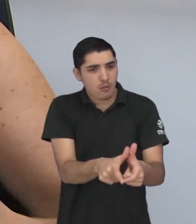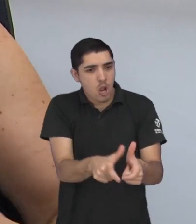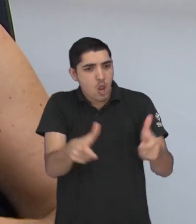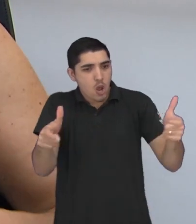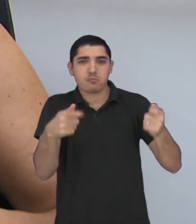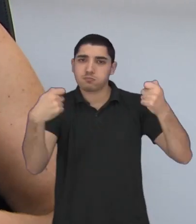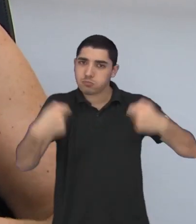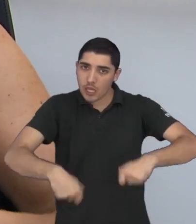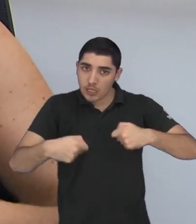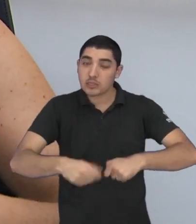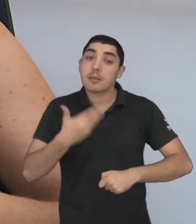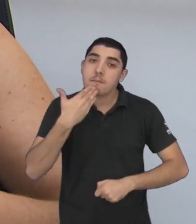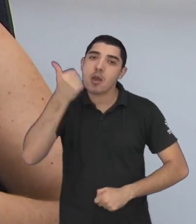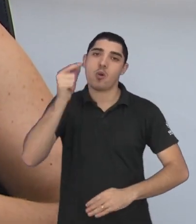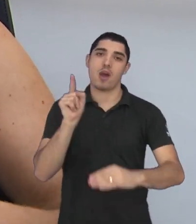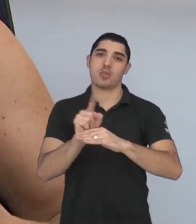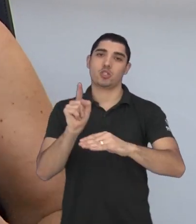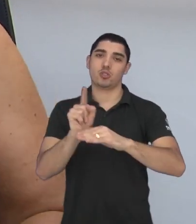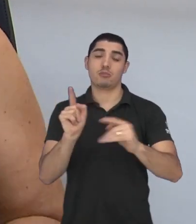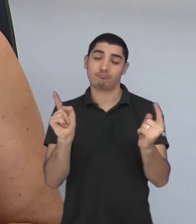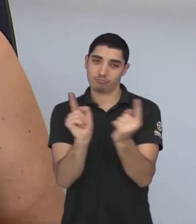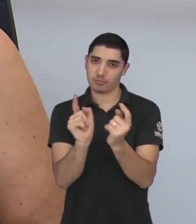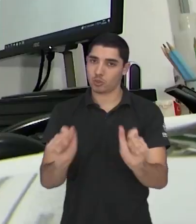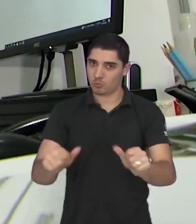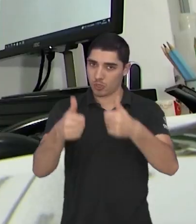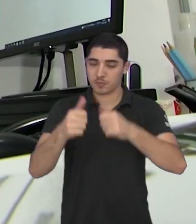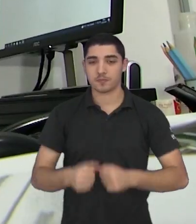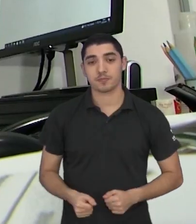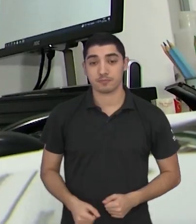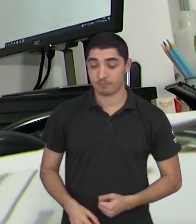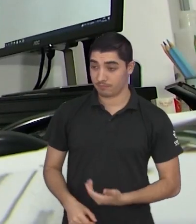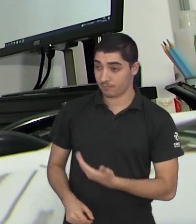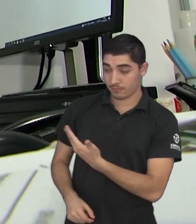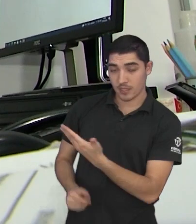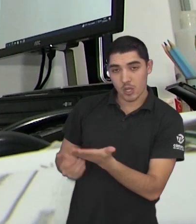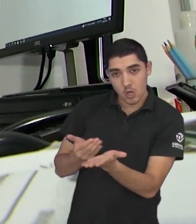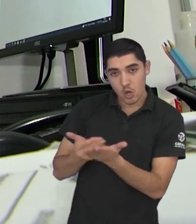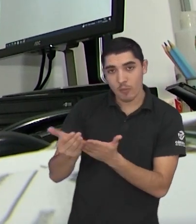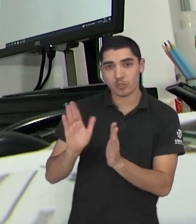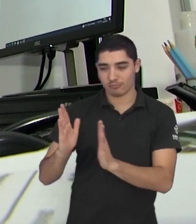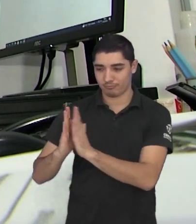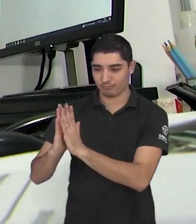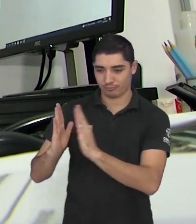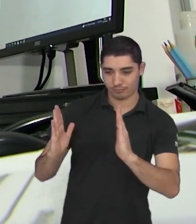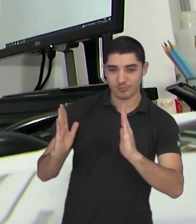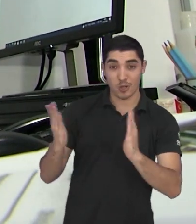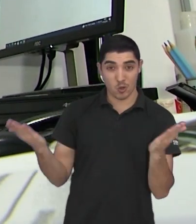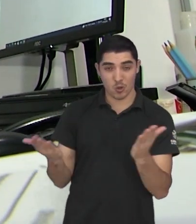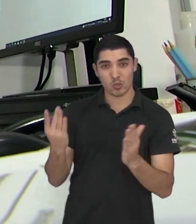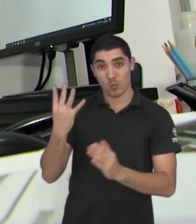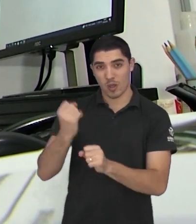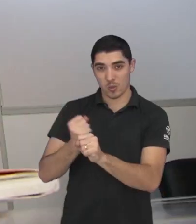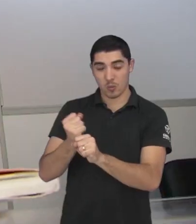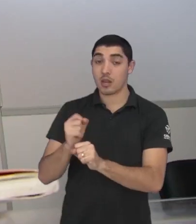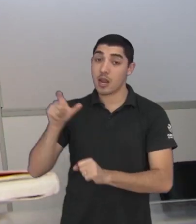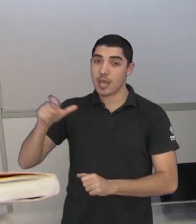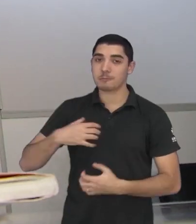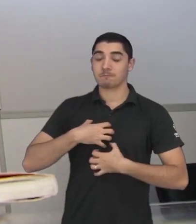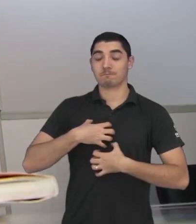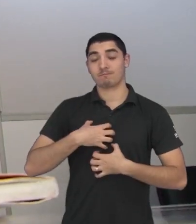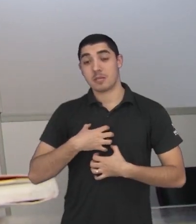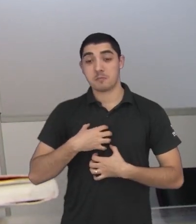período do pinga-fogo foi o vereador Roberto Chagas. Em vídeos, ele cobrou ações efetivas para o problema de coleta de lixo e também